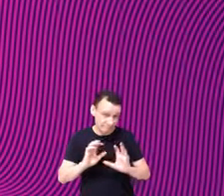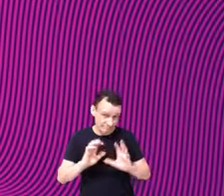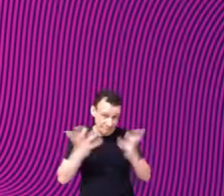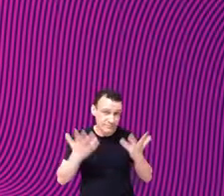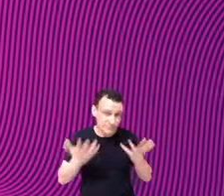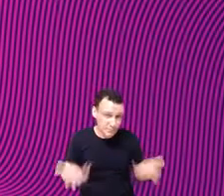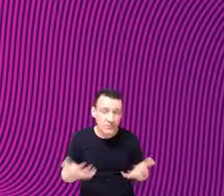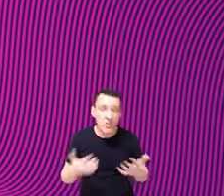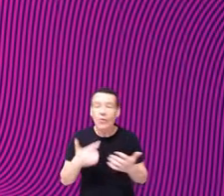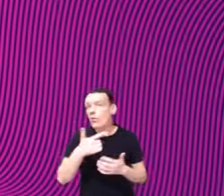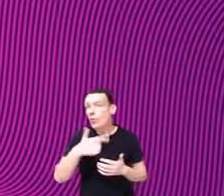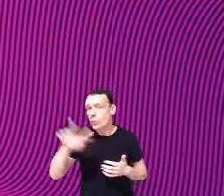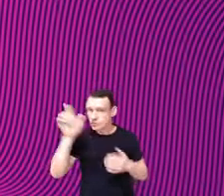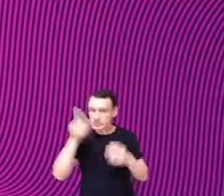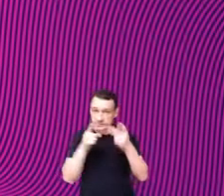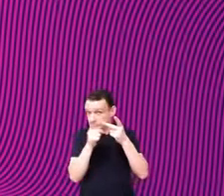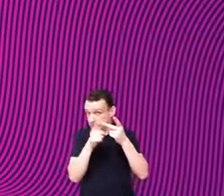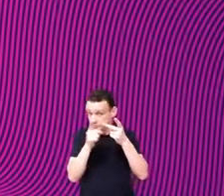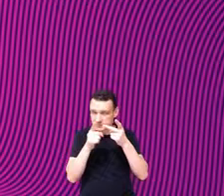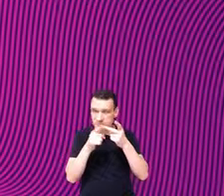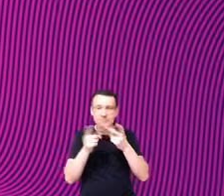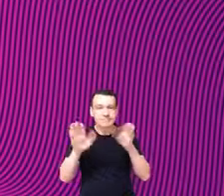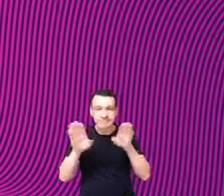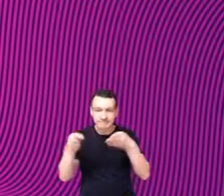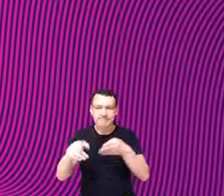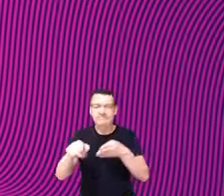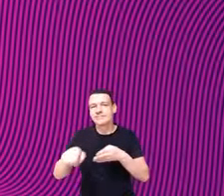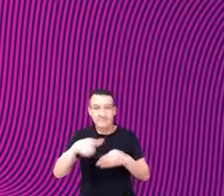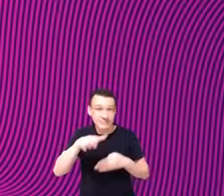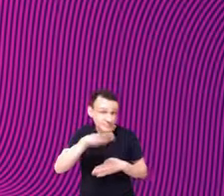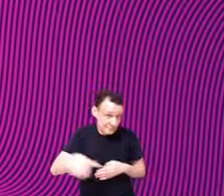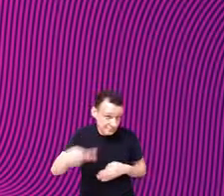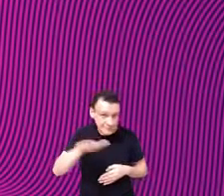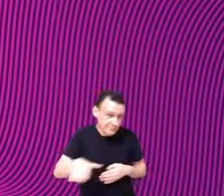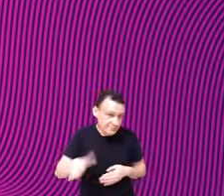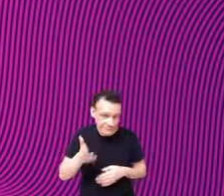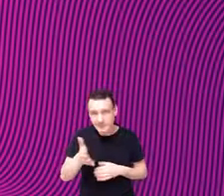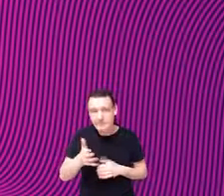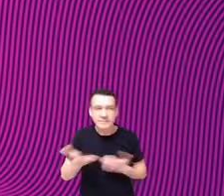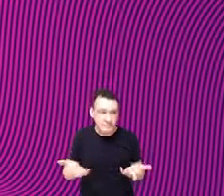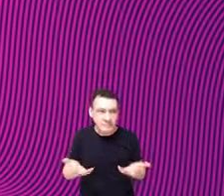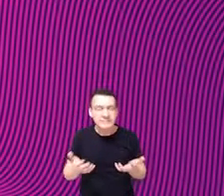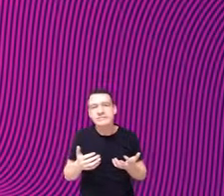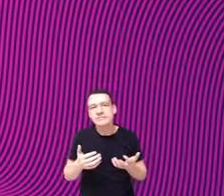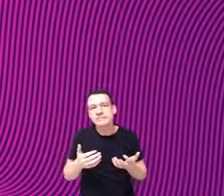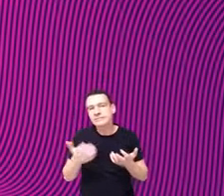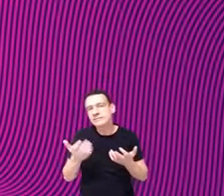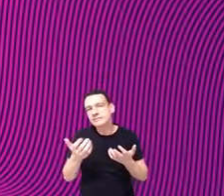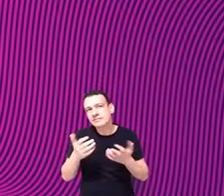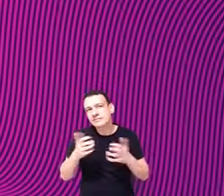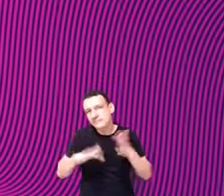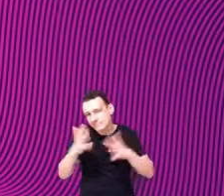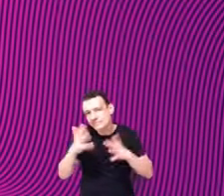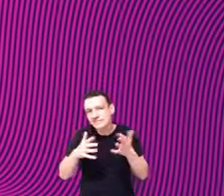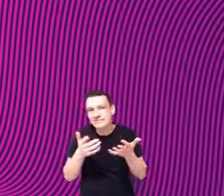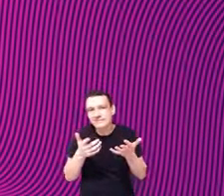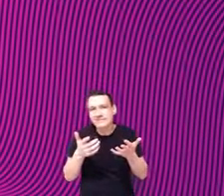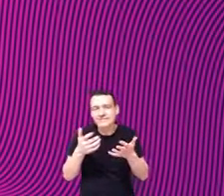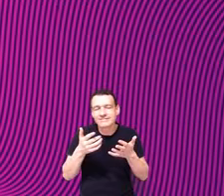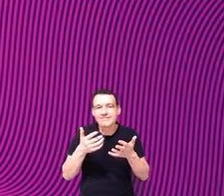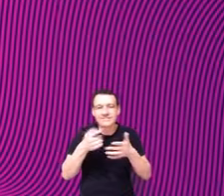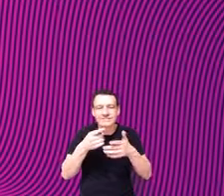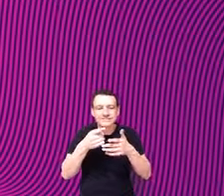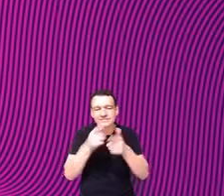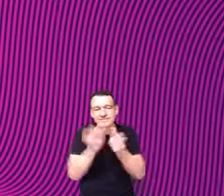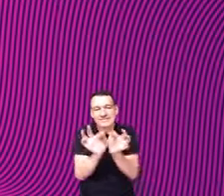mais específico da população pediátrica, né, que também vai de encontro, talvez de uma forma mais simples ainda, né, que são